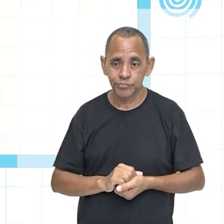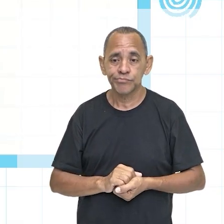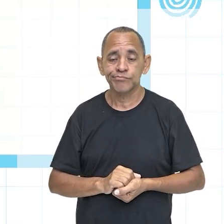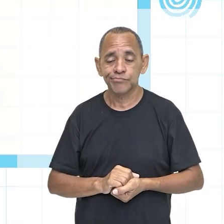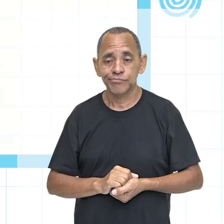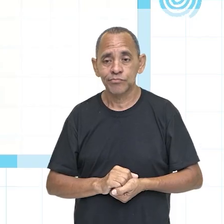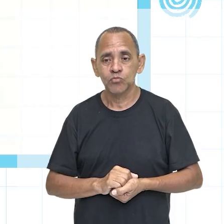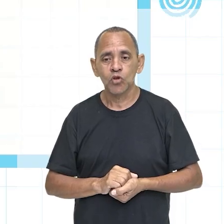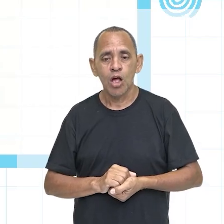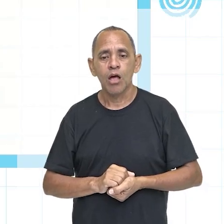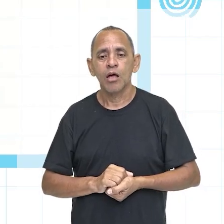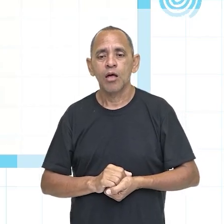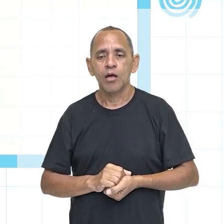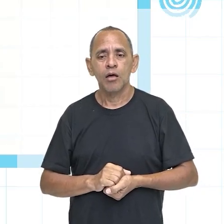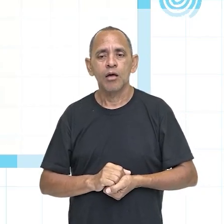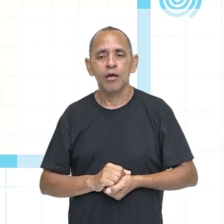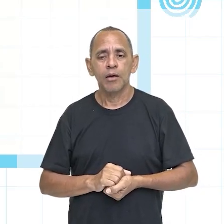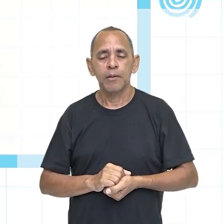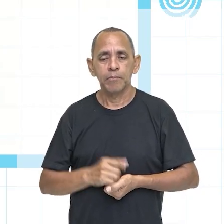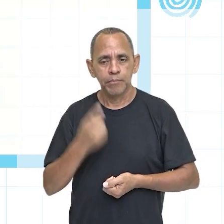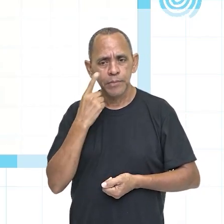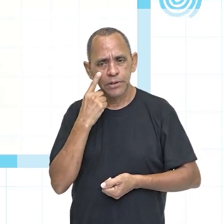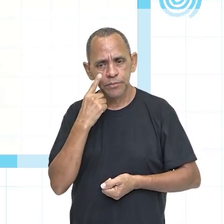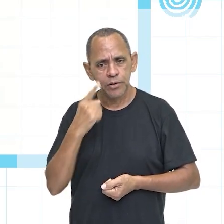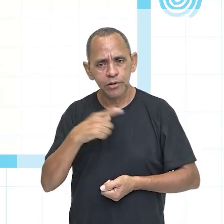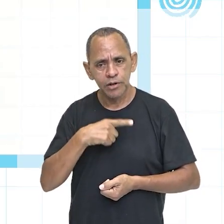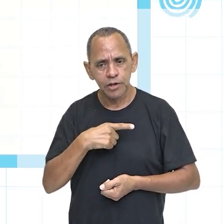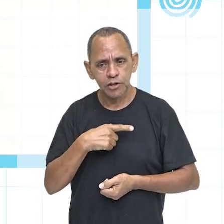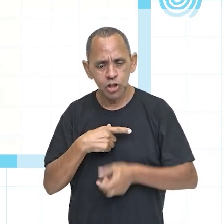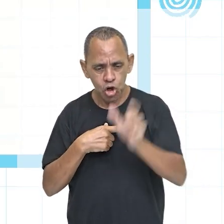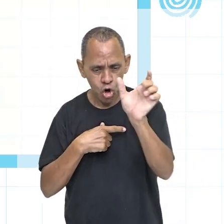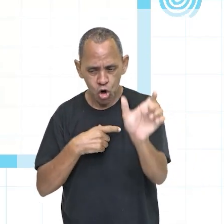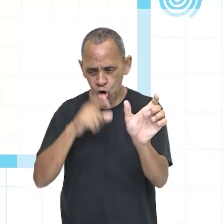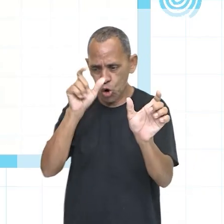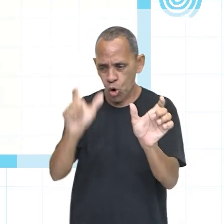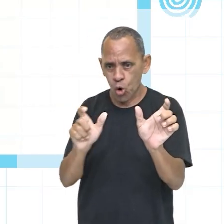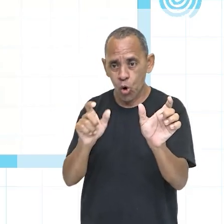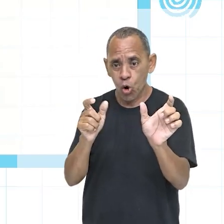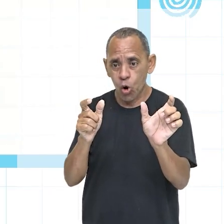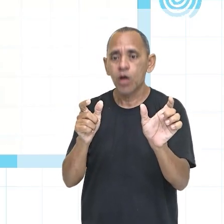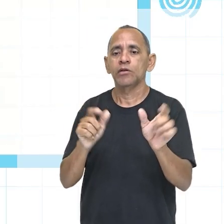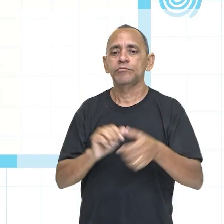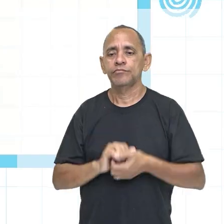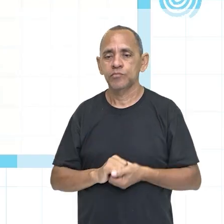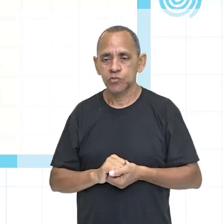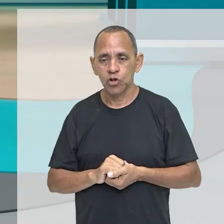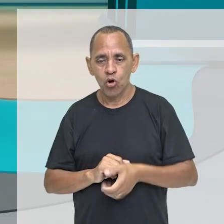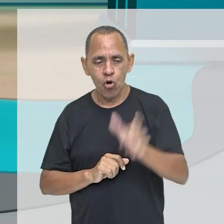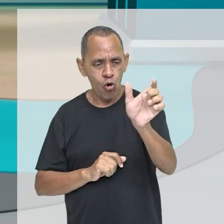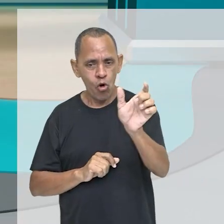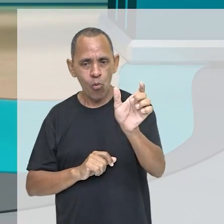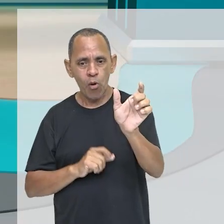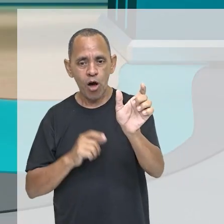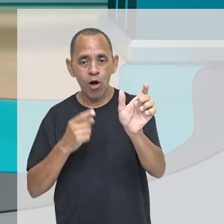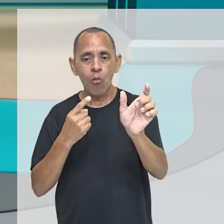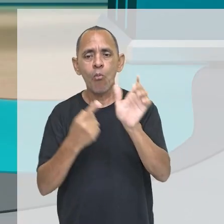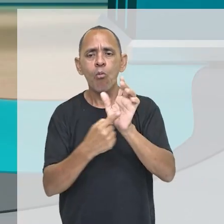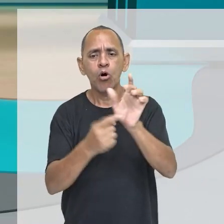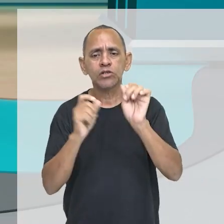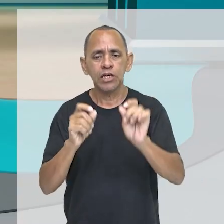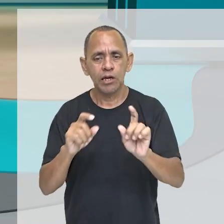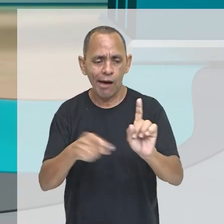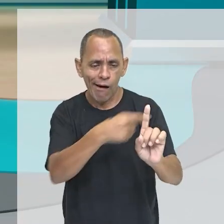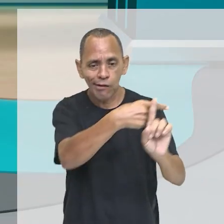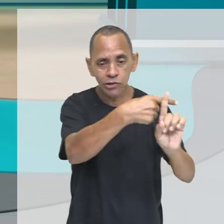estas são exemplos de adição, de linking words de adição e de contraste. E a gente vai continuar vendo um